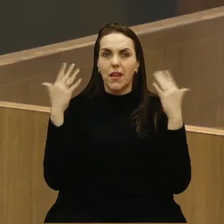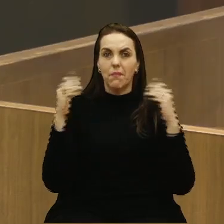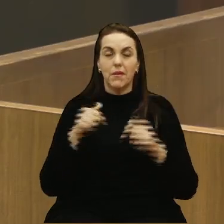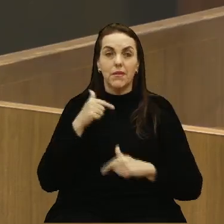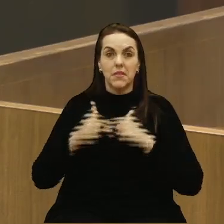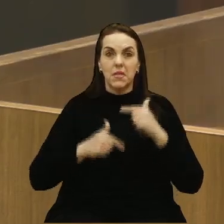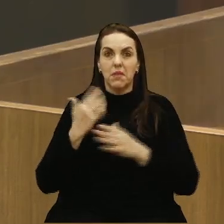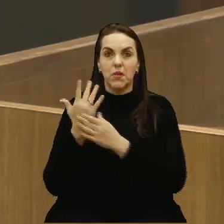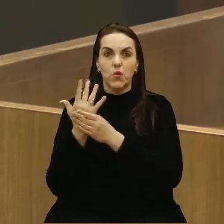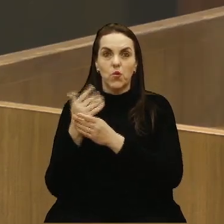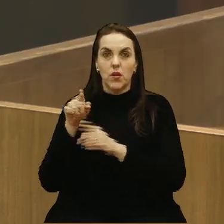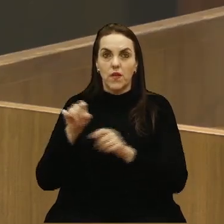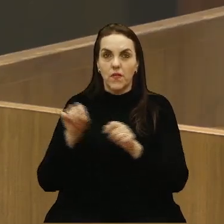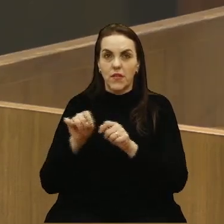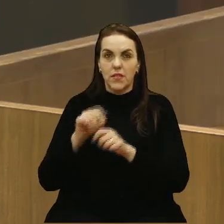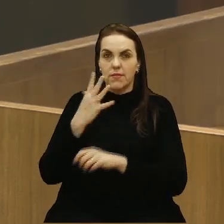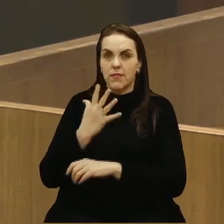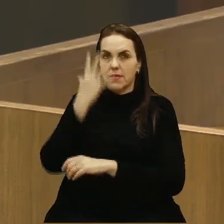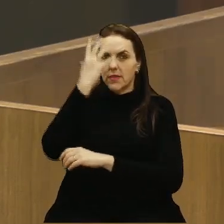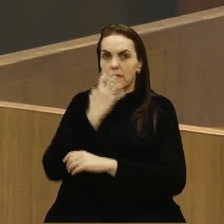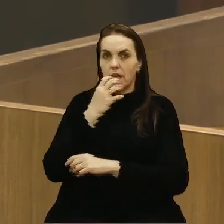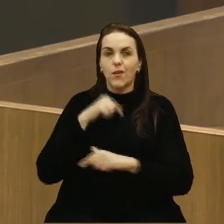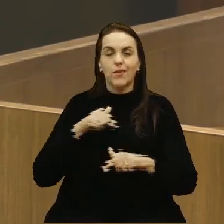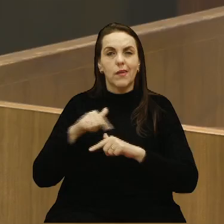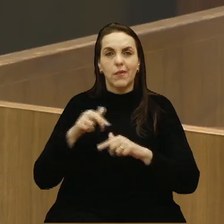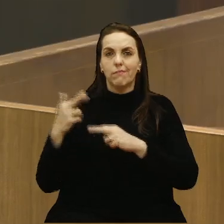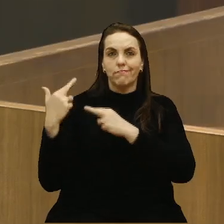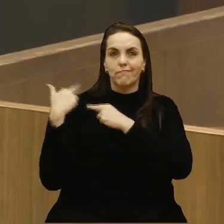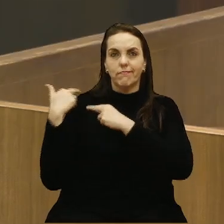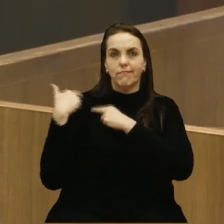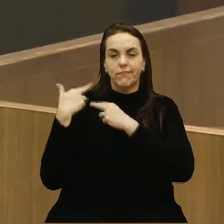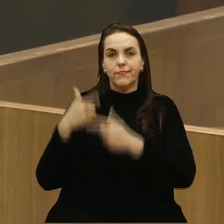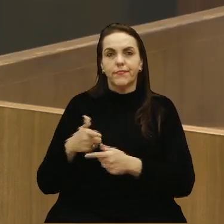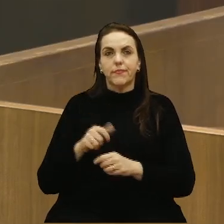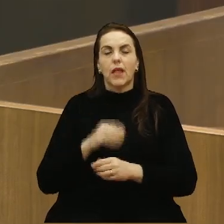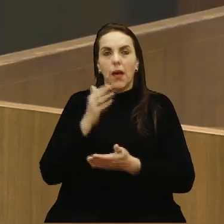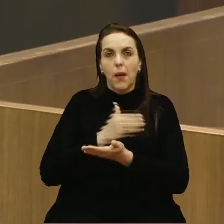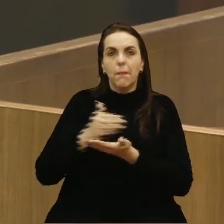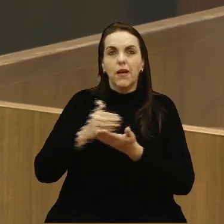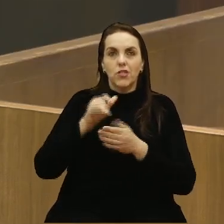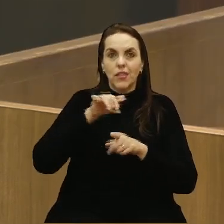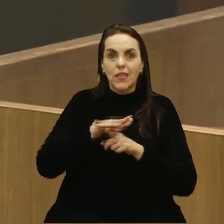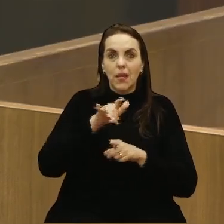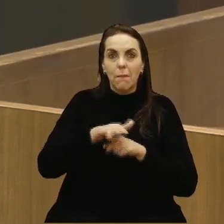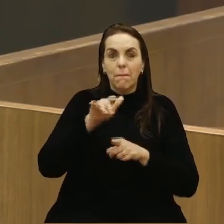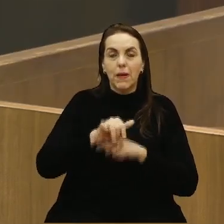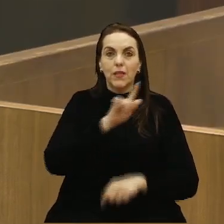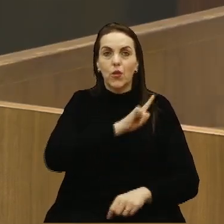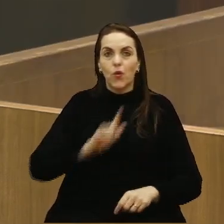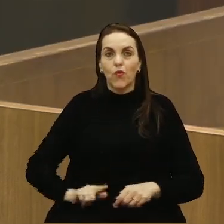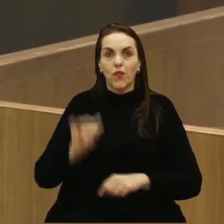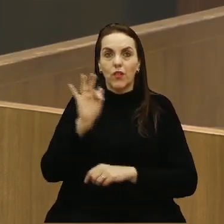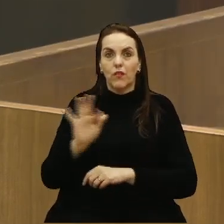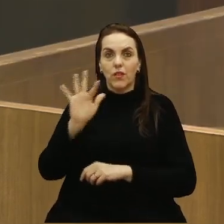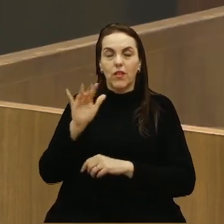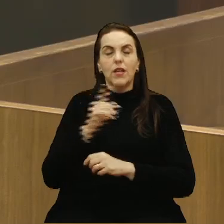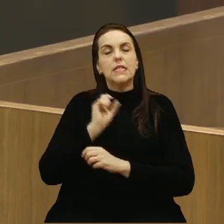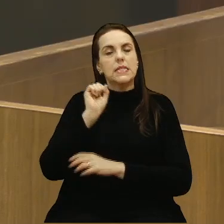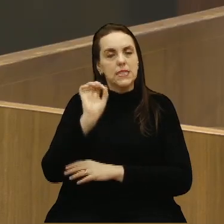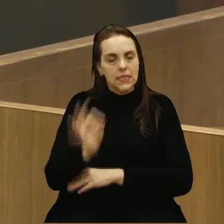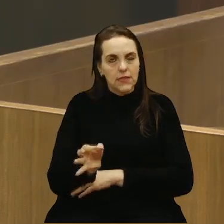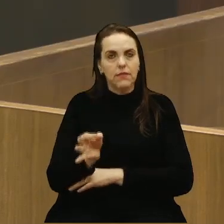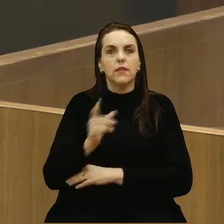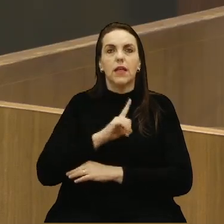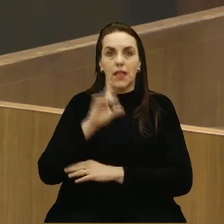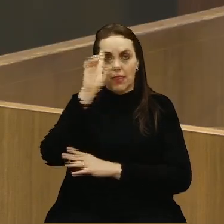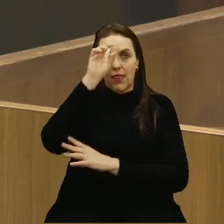URGS vem fazendo, muito sério, um trabalho muito responsável, a partir de uma demanda do governo federal. Então, foi sim uma decisão do